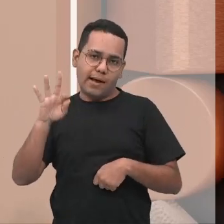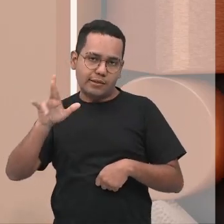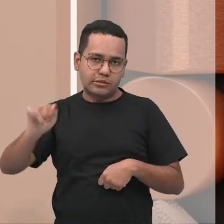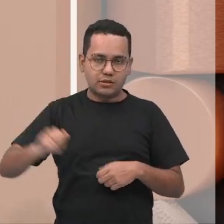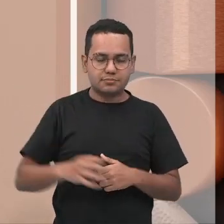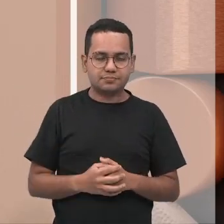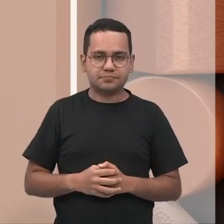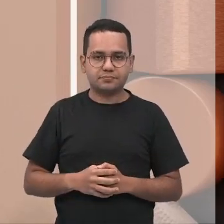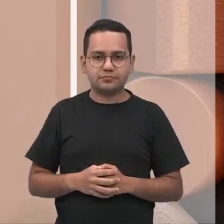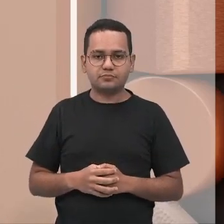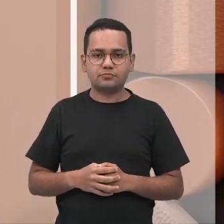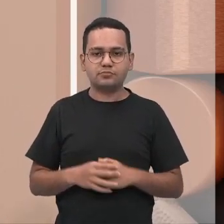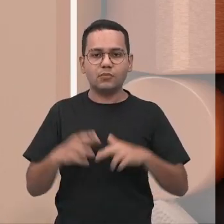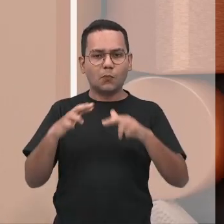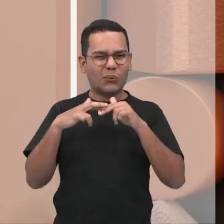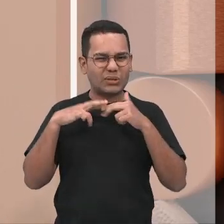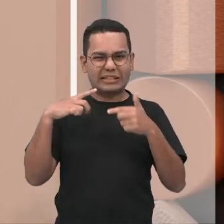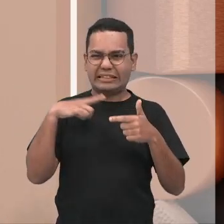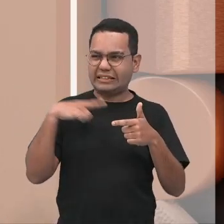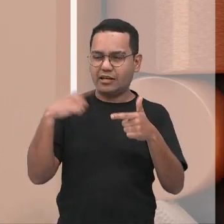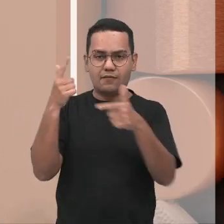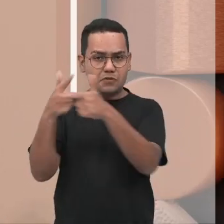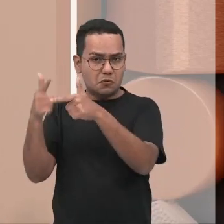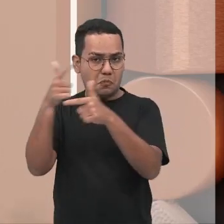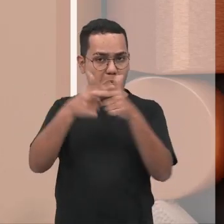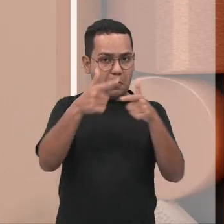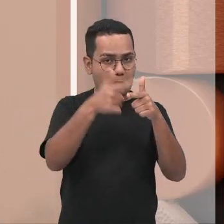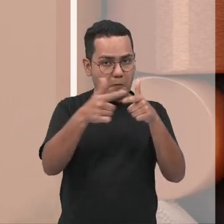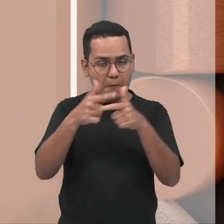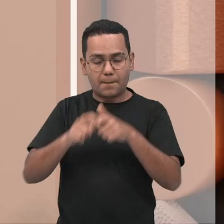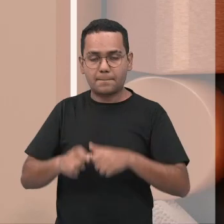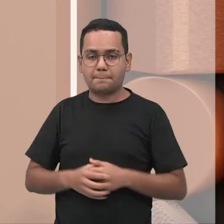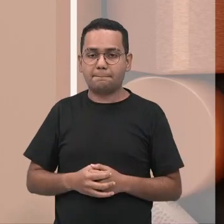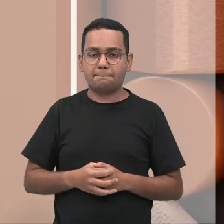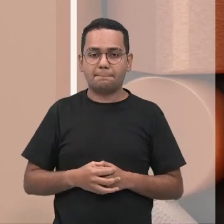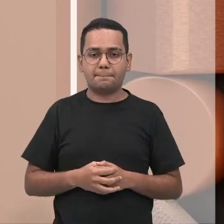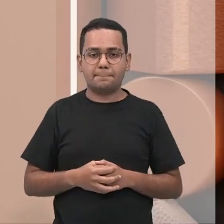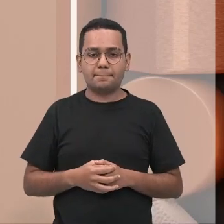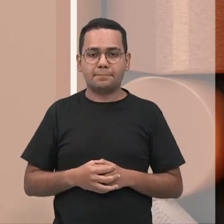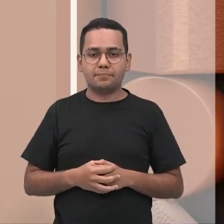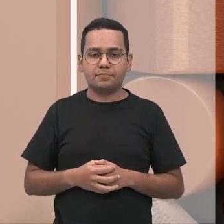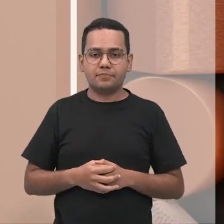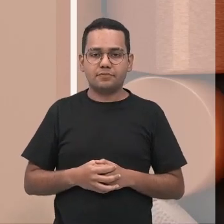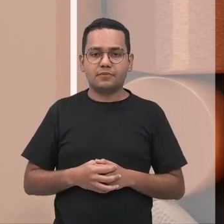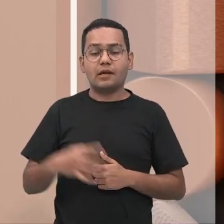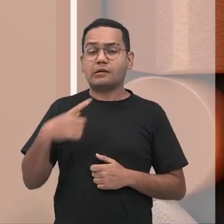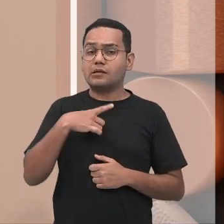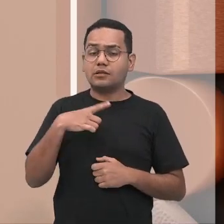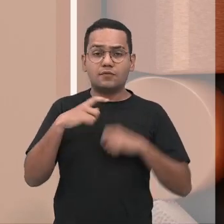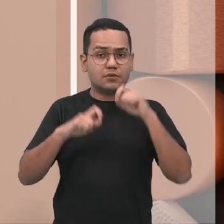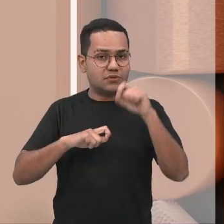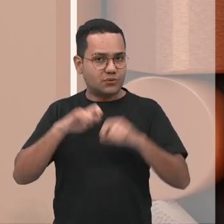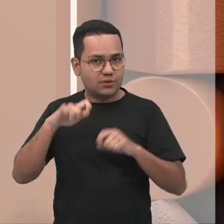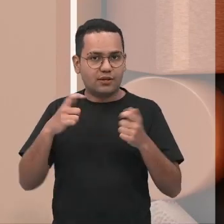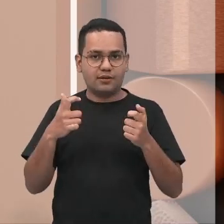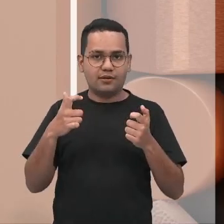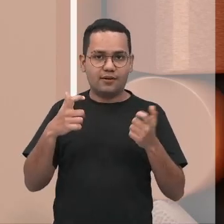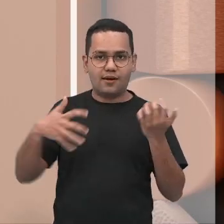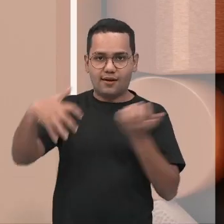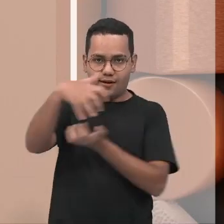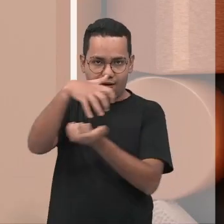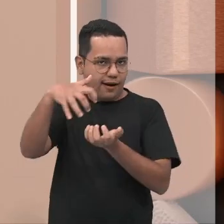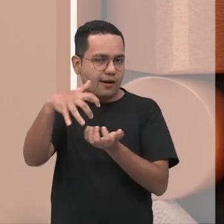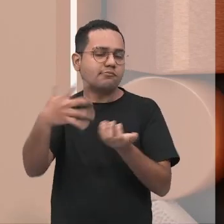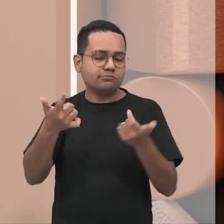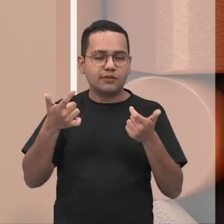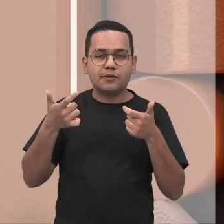que gerando ainda mais rivalidade entre as potências, que culminariam com um grande conflito que ficou conhecido como a